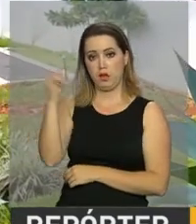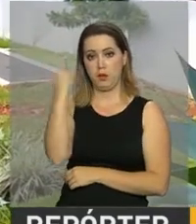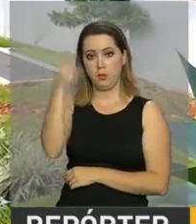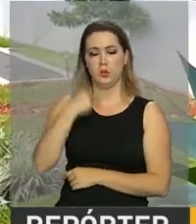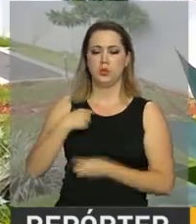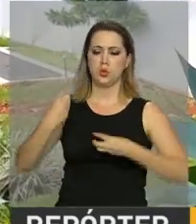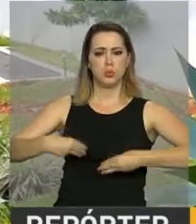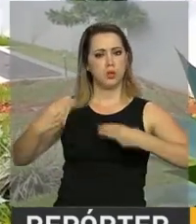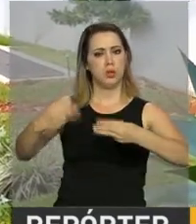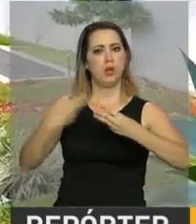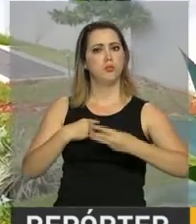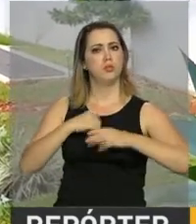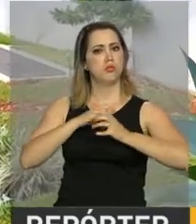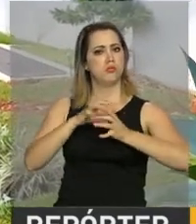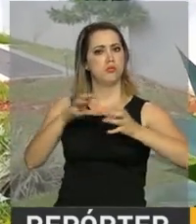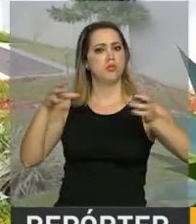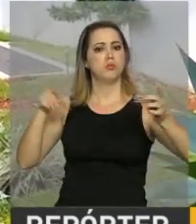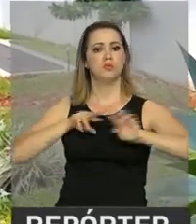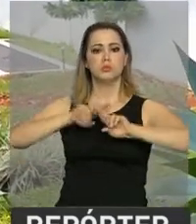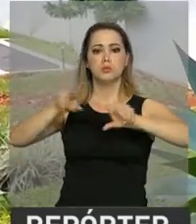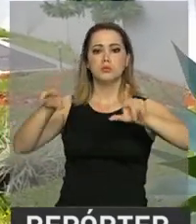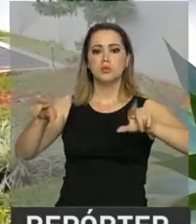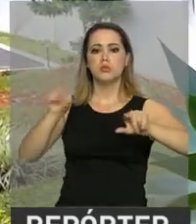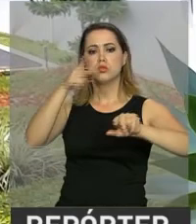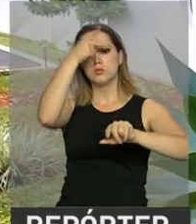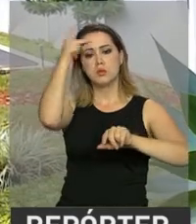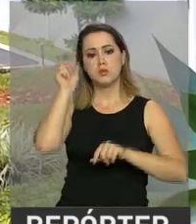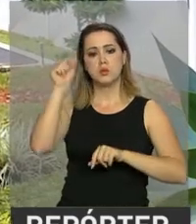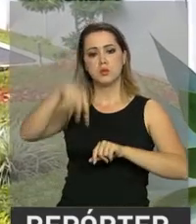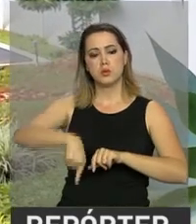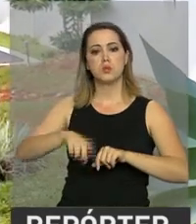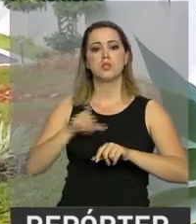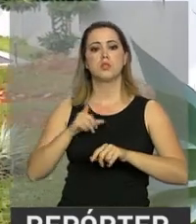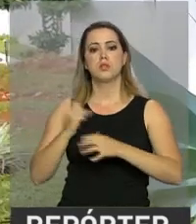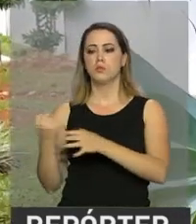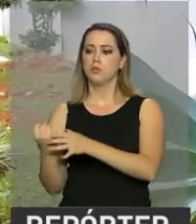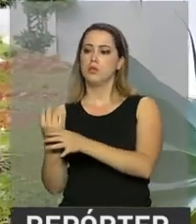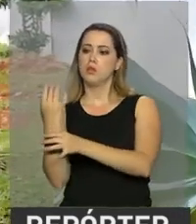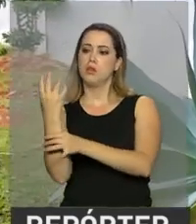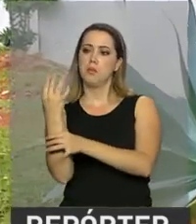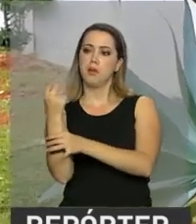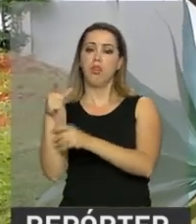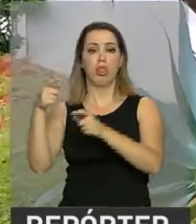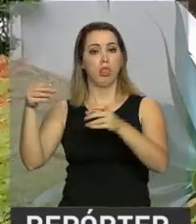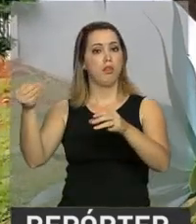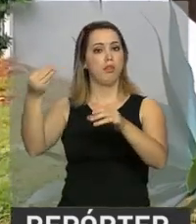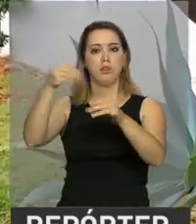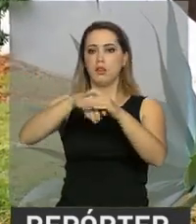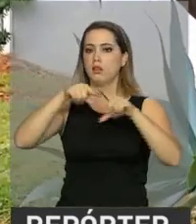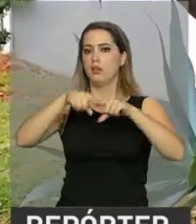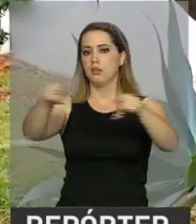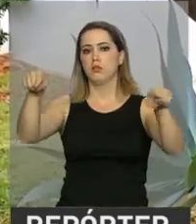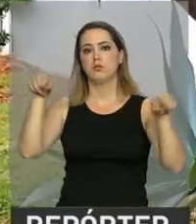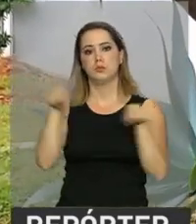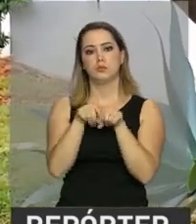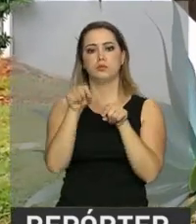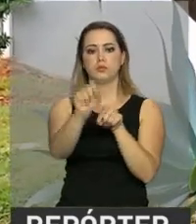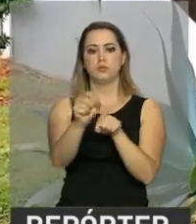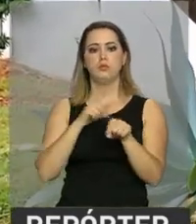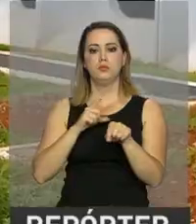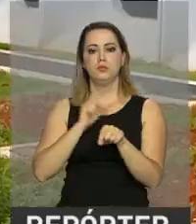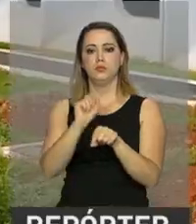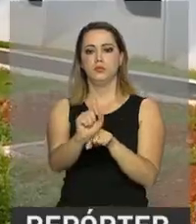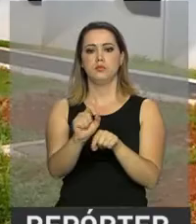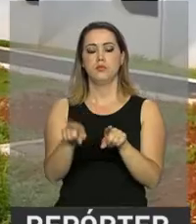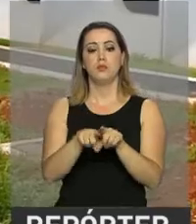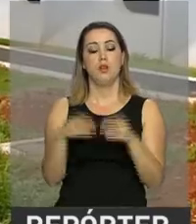uma estrutura muito grande. E muitos servidores aqui também têm muitas plantas aqui dentro das salas, né? O jardim e tudo. Então, você tem que ser bem cuidado